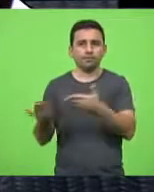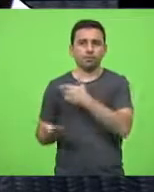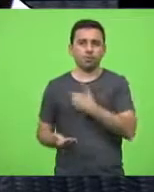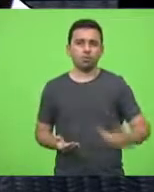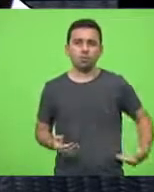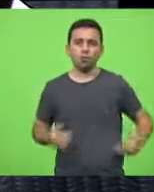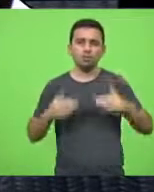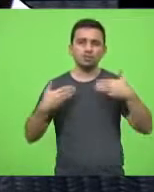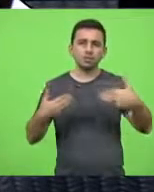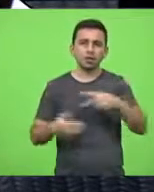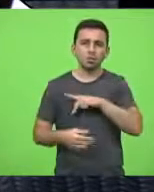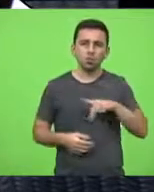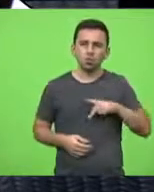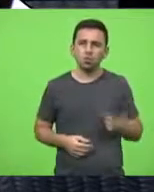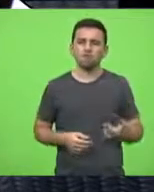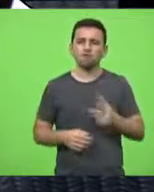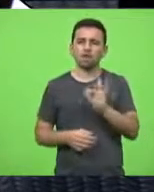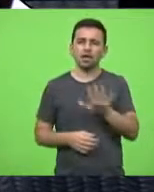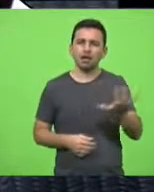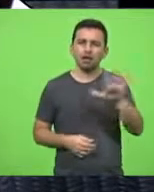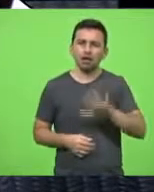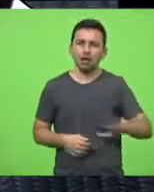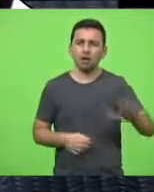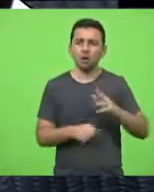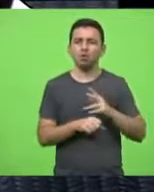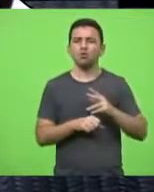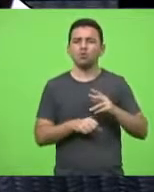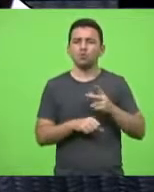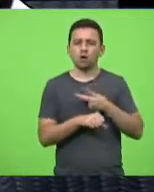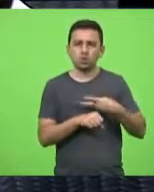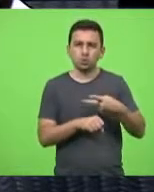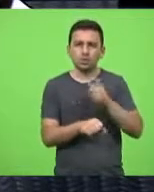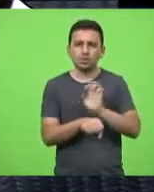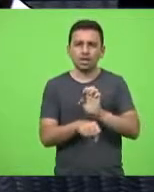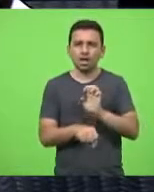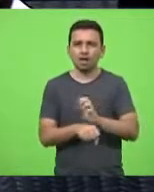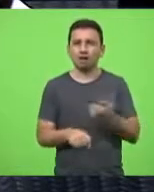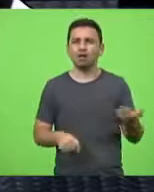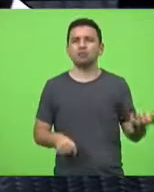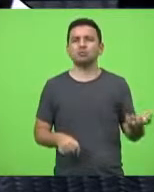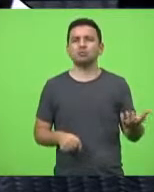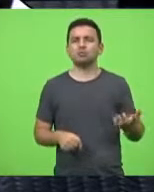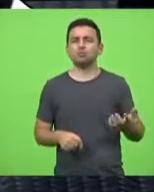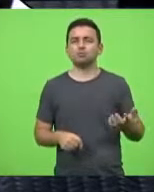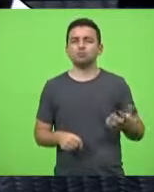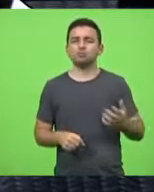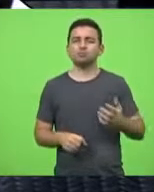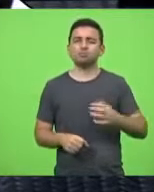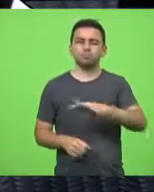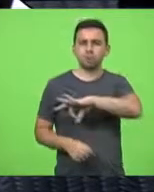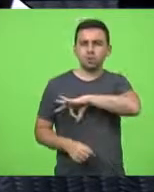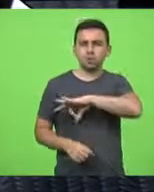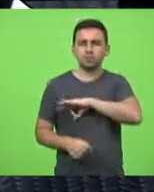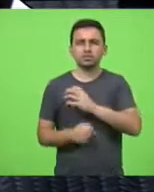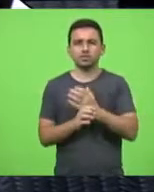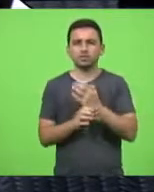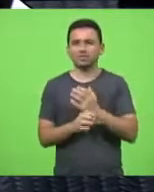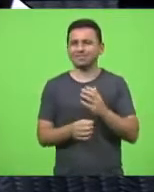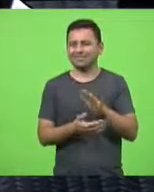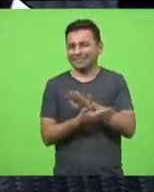Público Federal, nem a Procuradoria do Estado, nem a Polícia Civil e nem a CPI.